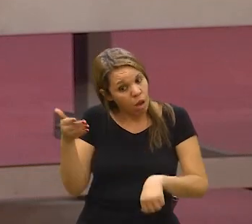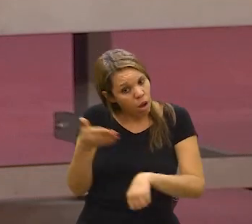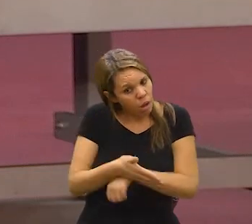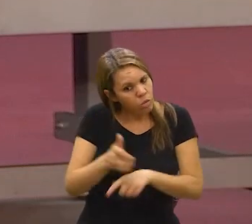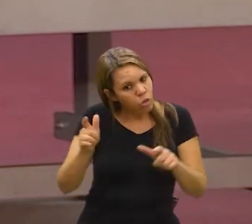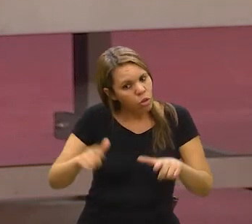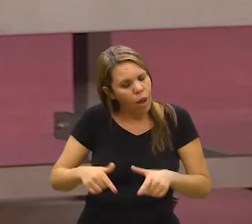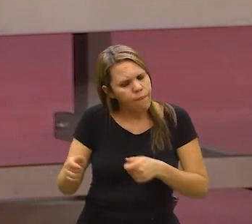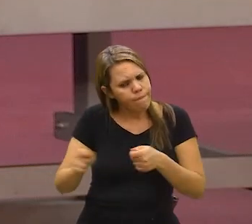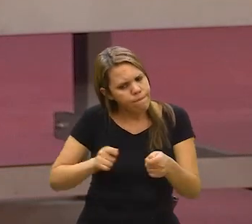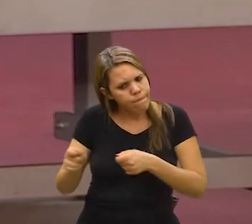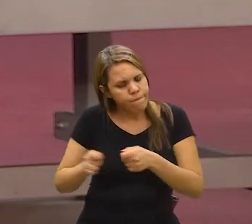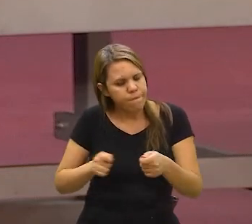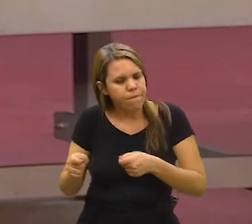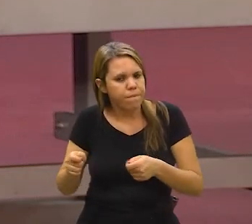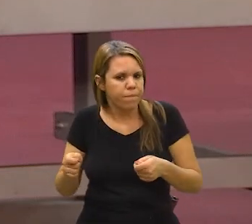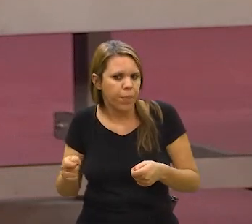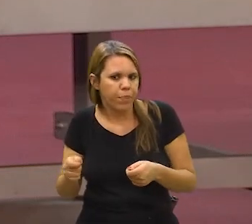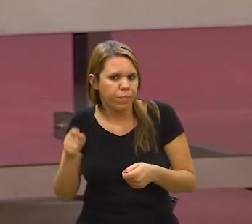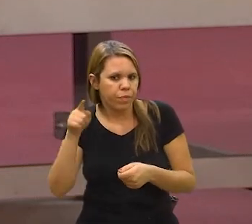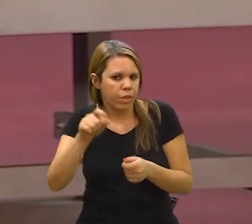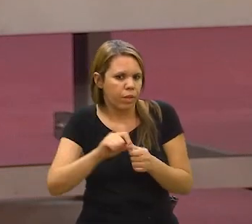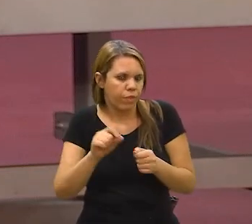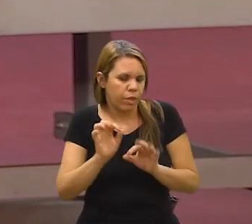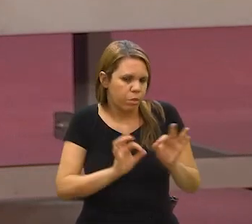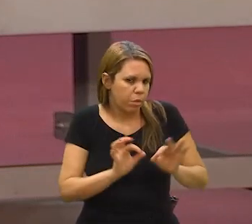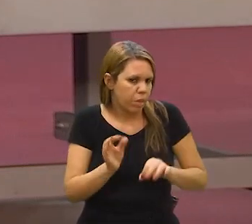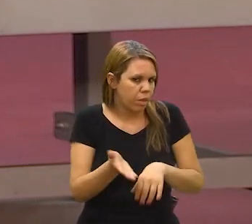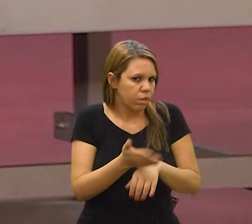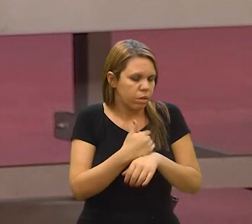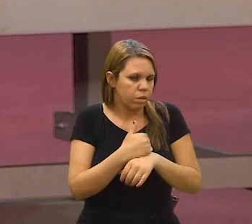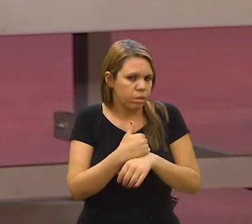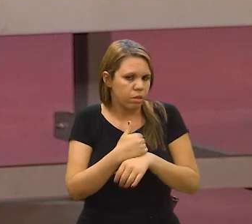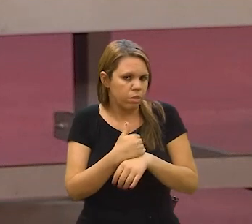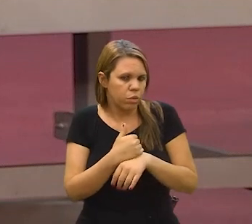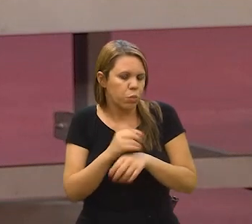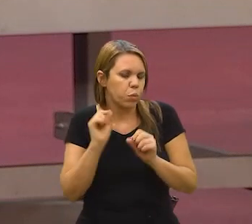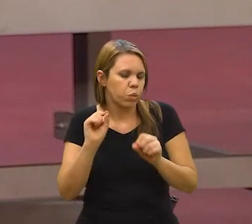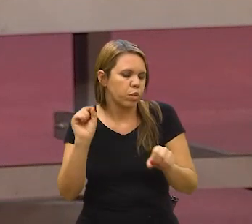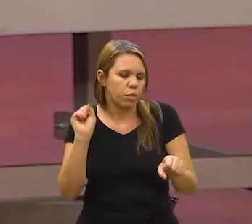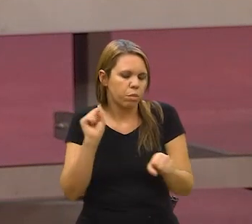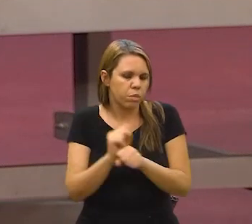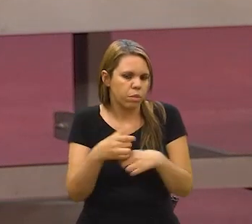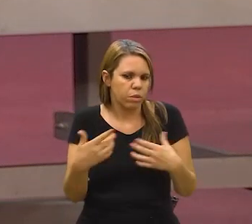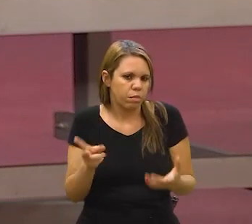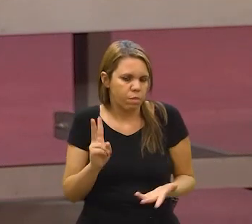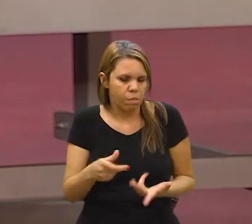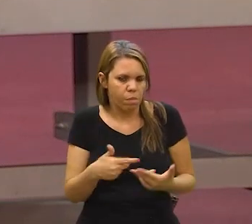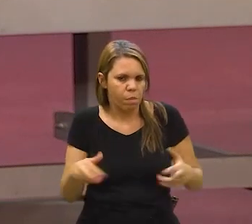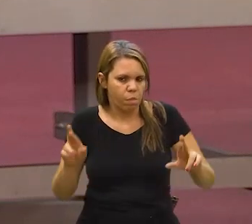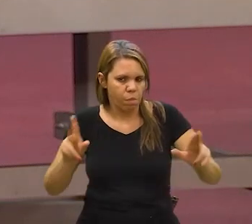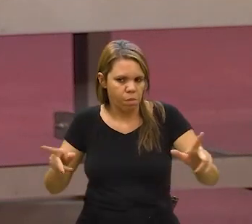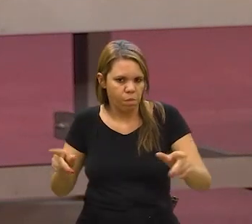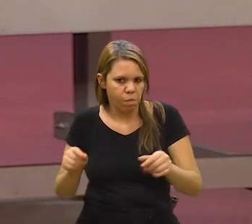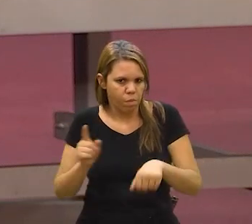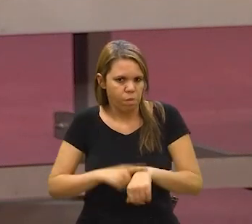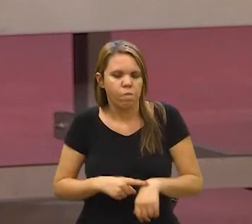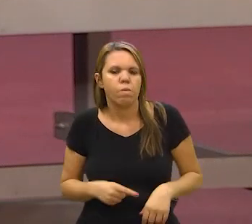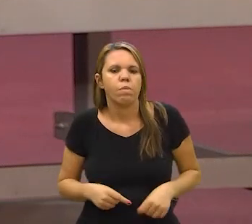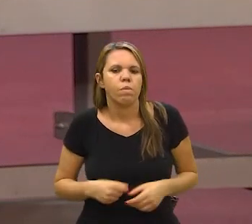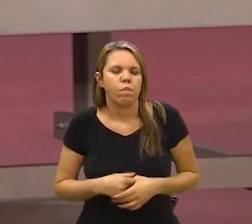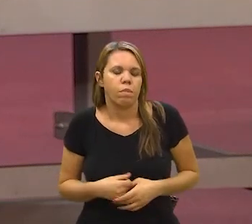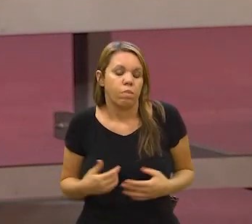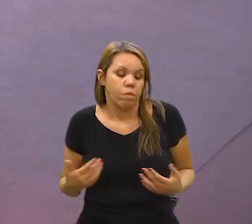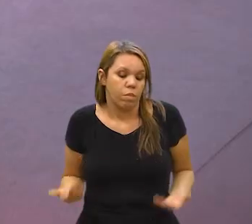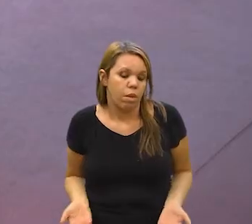como você vai lidar com aquela situação. Você faz uma preparação antes, o que esperar, mas sempre vai ter alguma coisa diferente lá na hora.